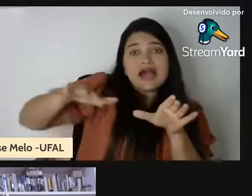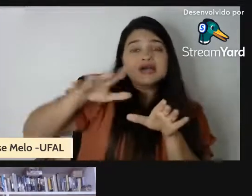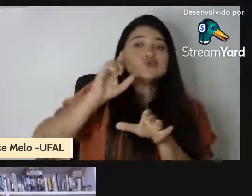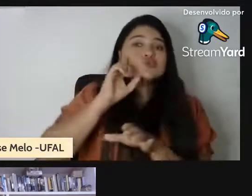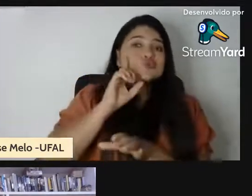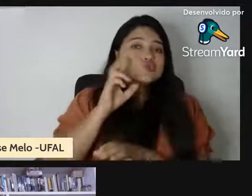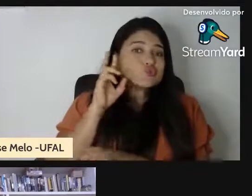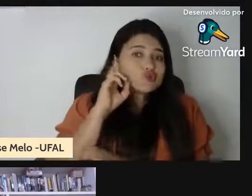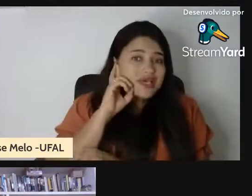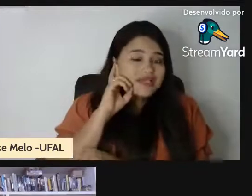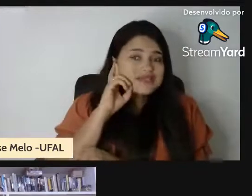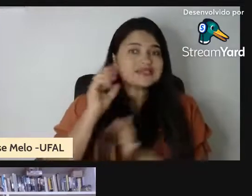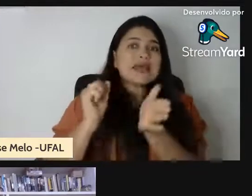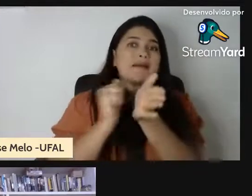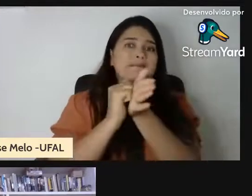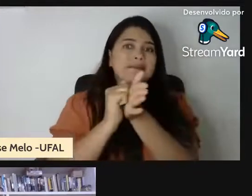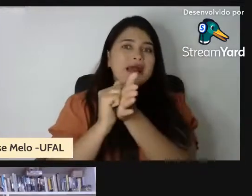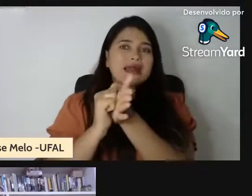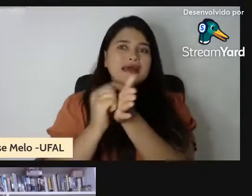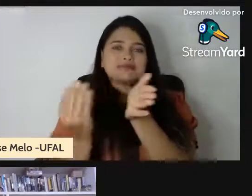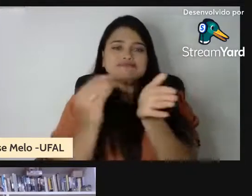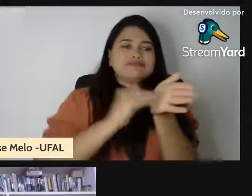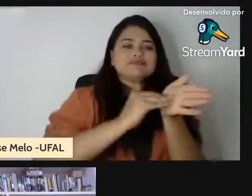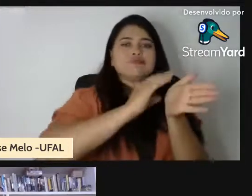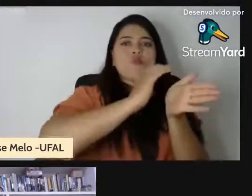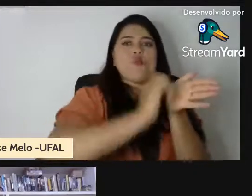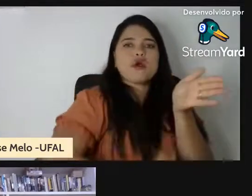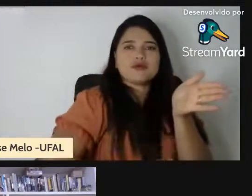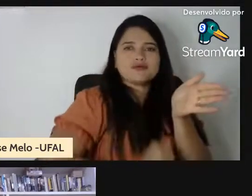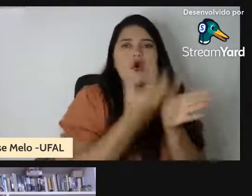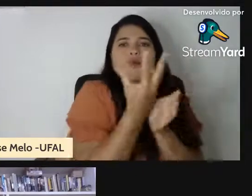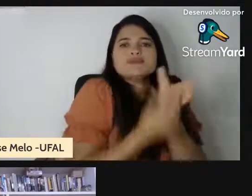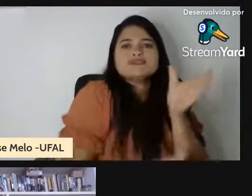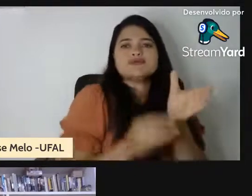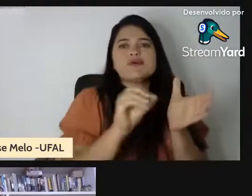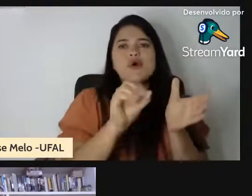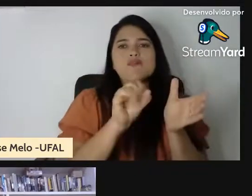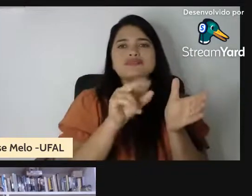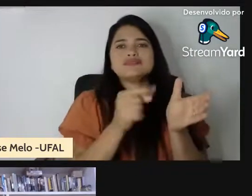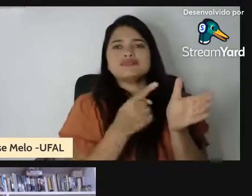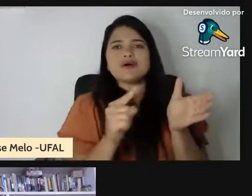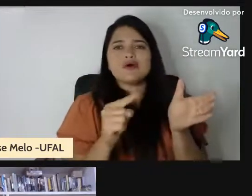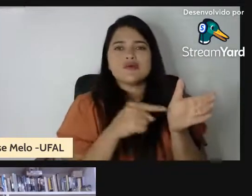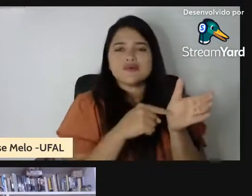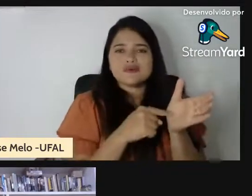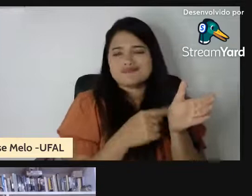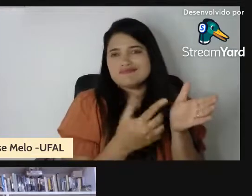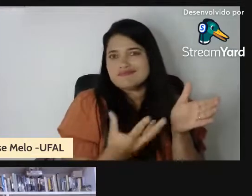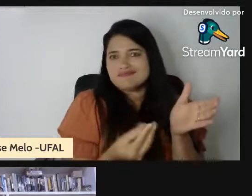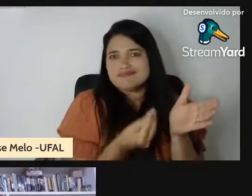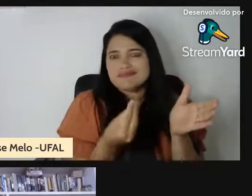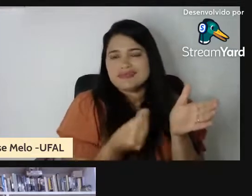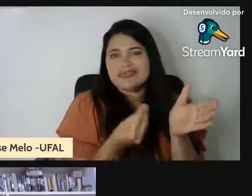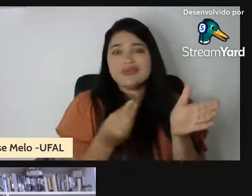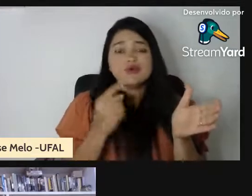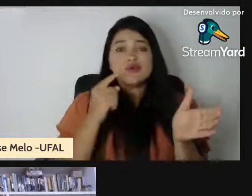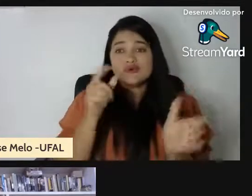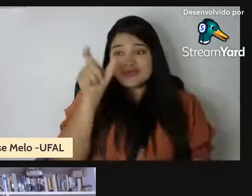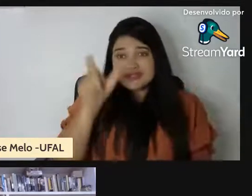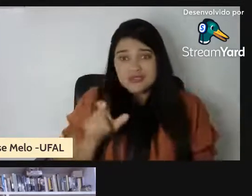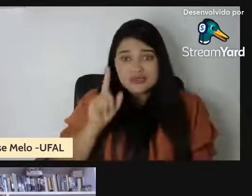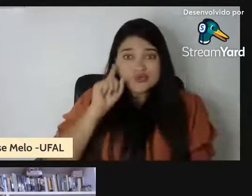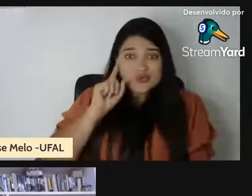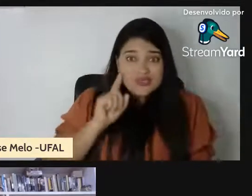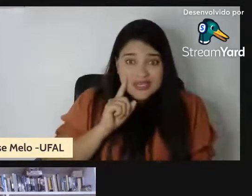a esse apagamento. Eu tenho uma crítica a isso, porque é justamente a condição da surdez, a situação de ser surdo,